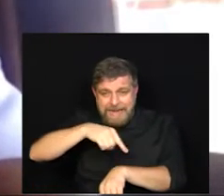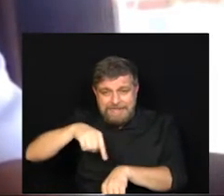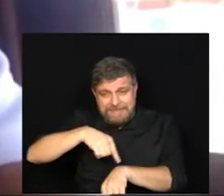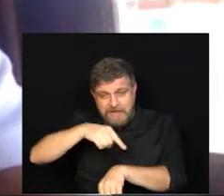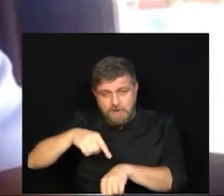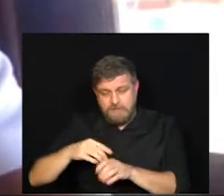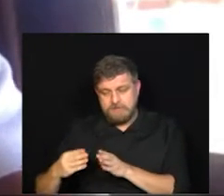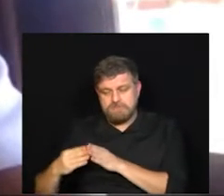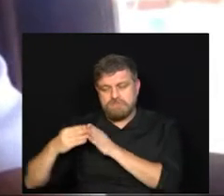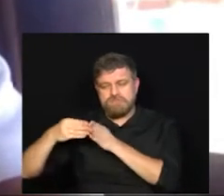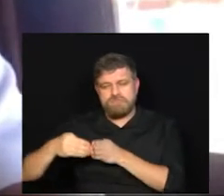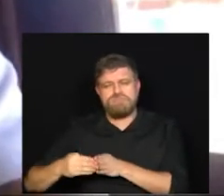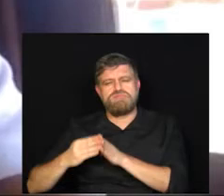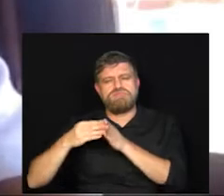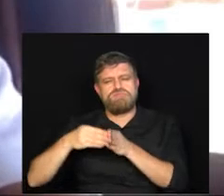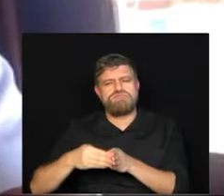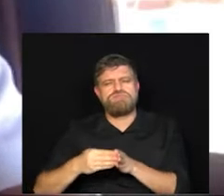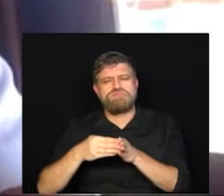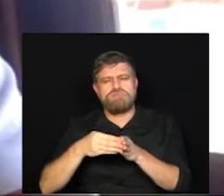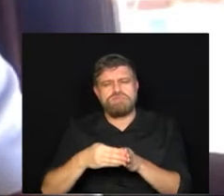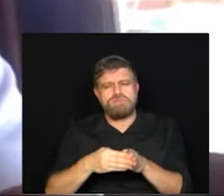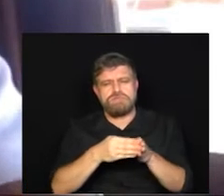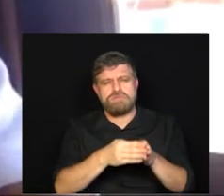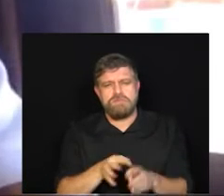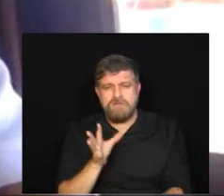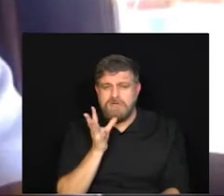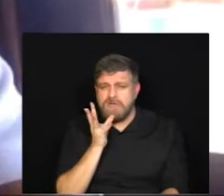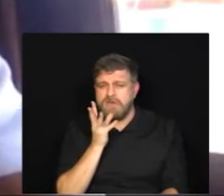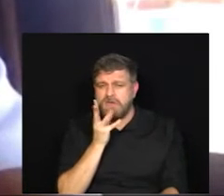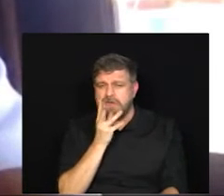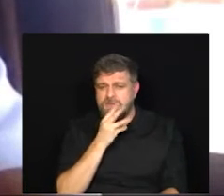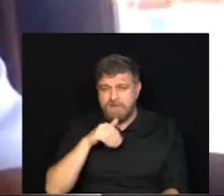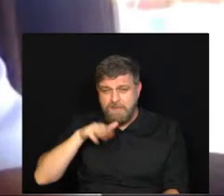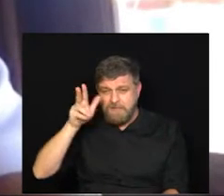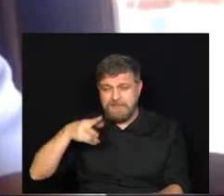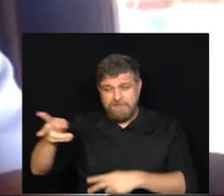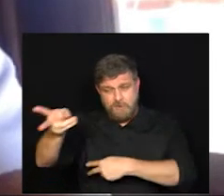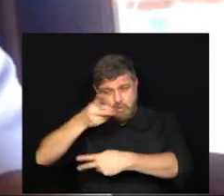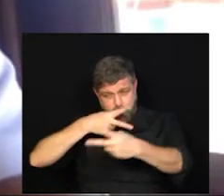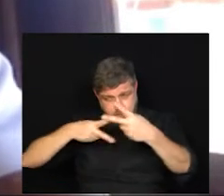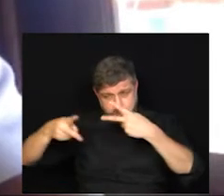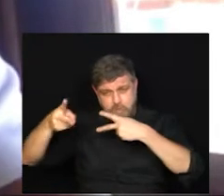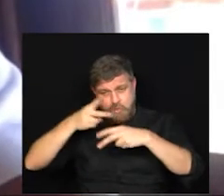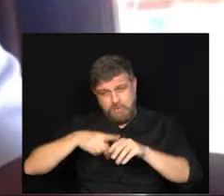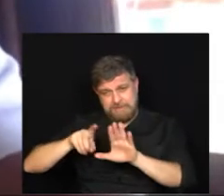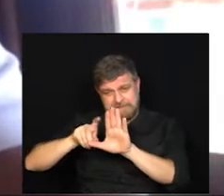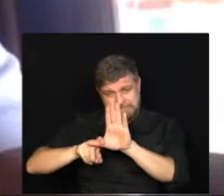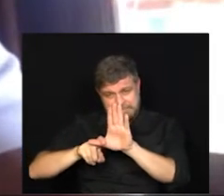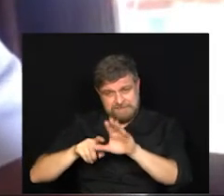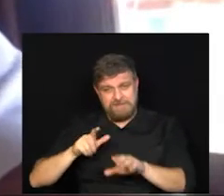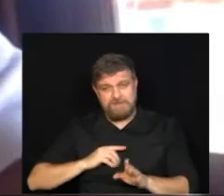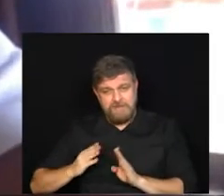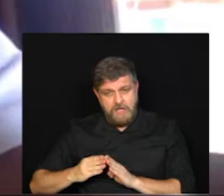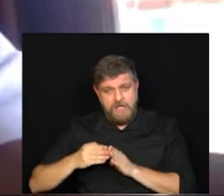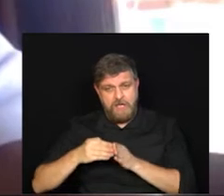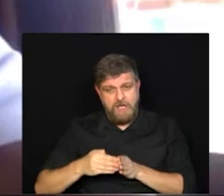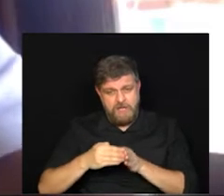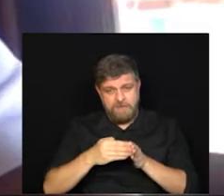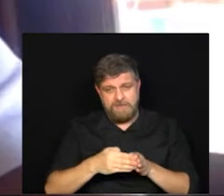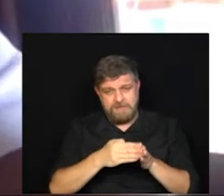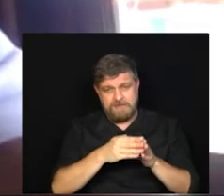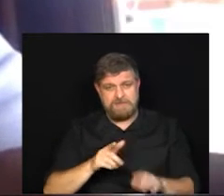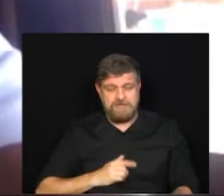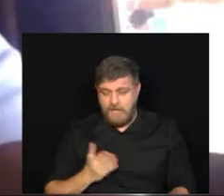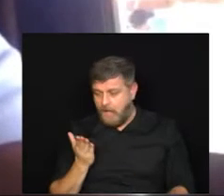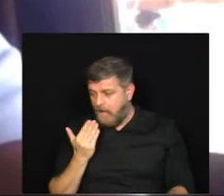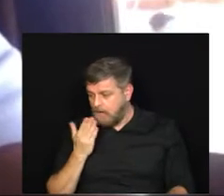regata, às vezes, ela pode demorar até mais, depende das condições de vento, mas é uma regata que você já tem que largar levando o